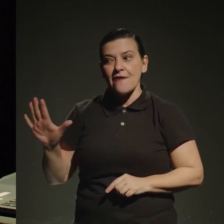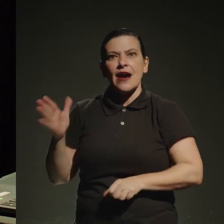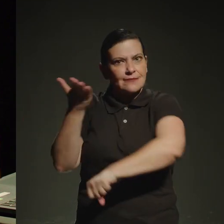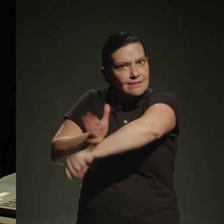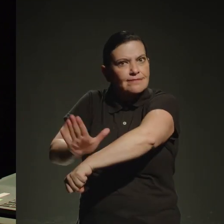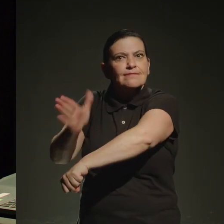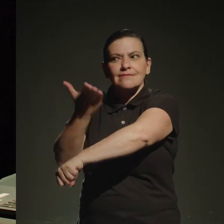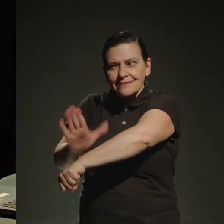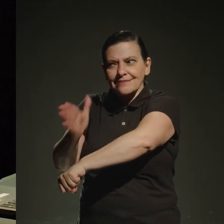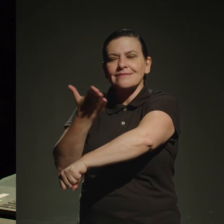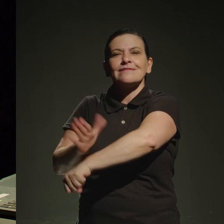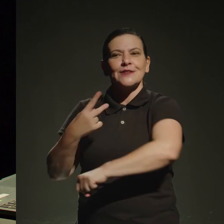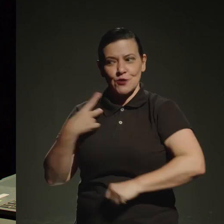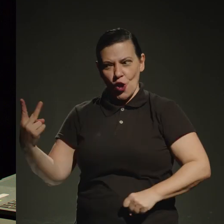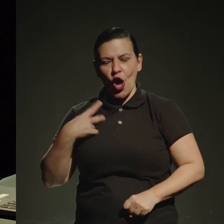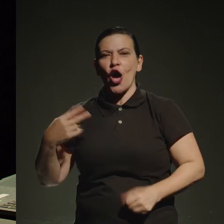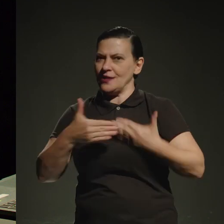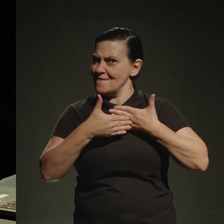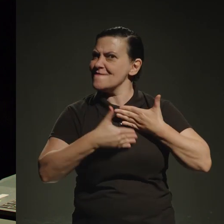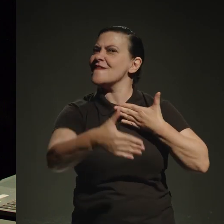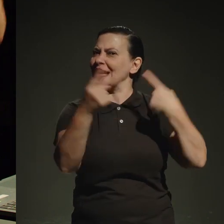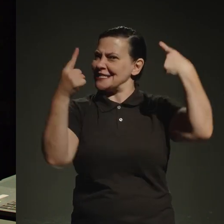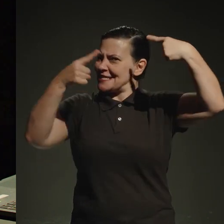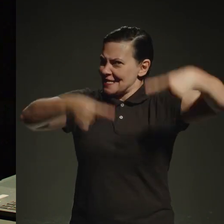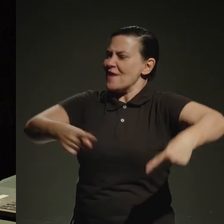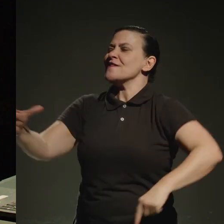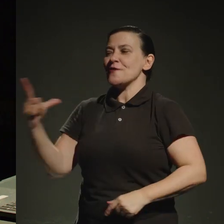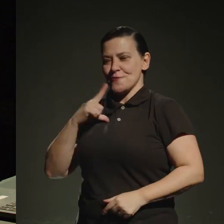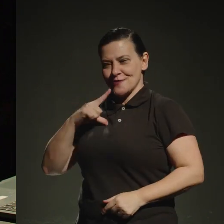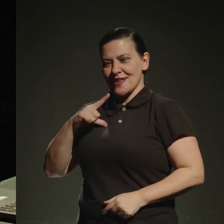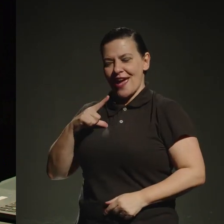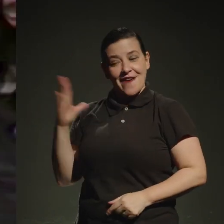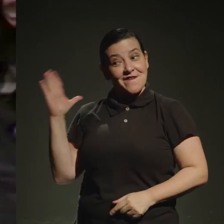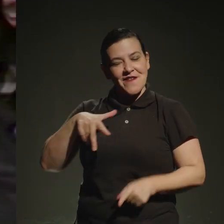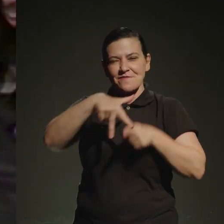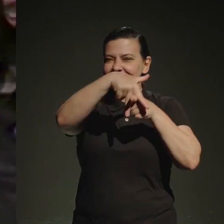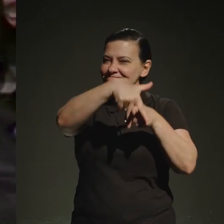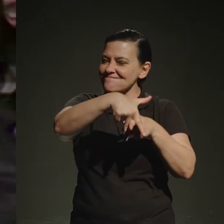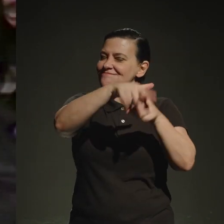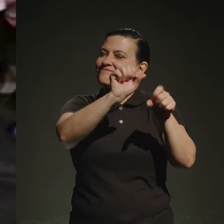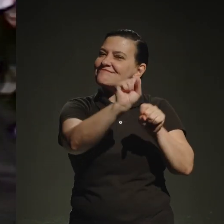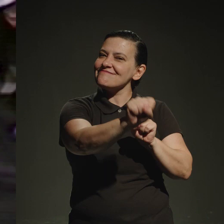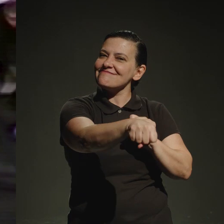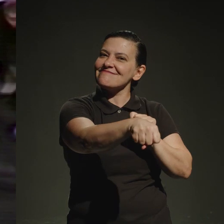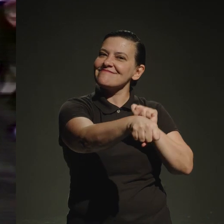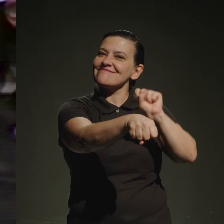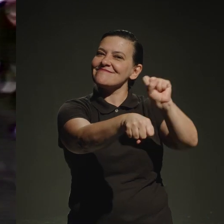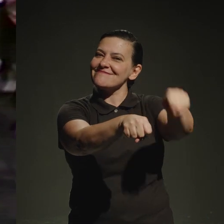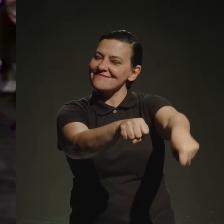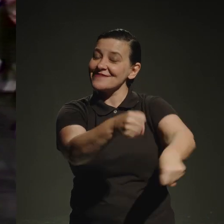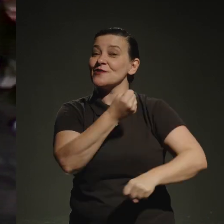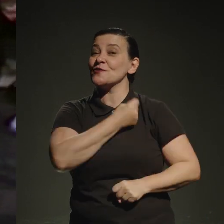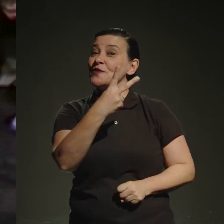teus gumes, meu amigo. A chave confirma. É hoje. Pocotó. Pocotó. Pocotó.